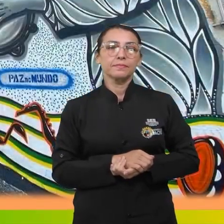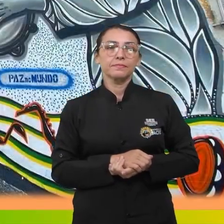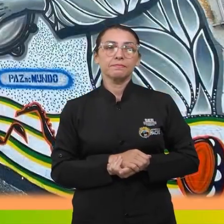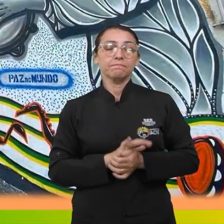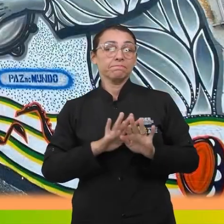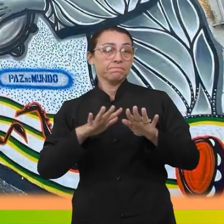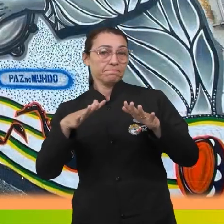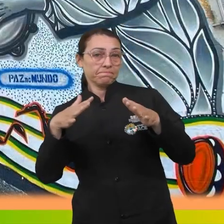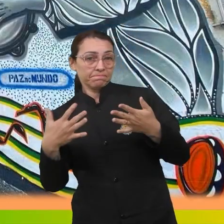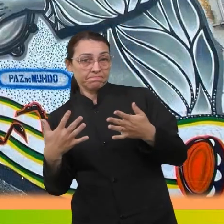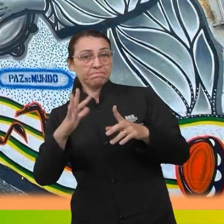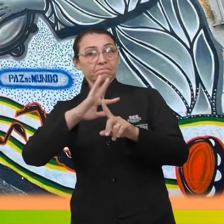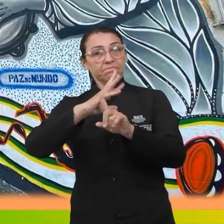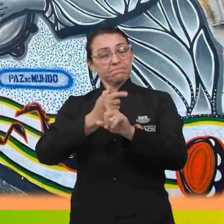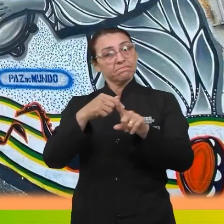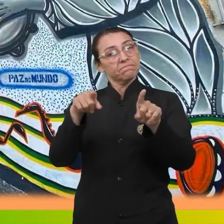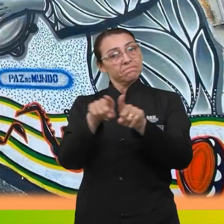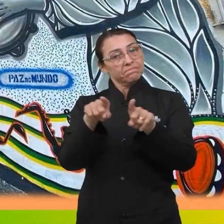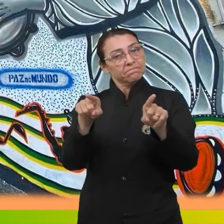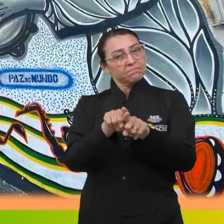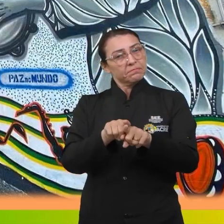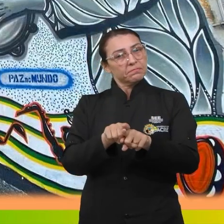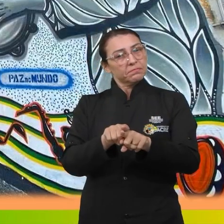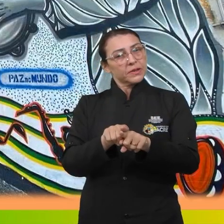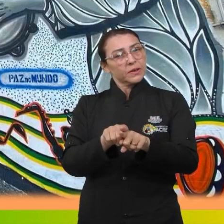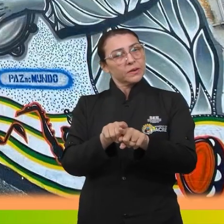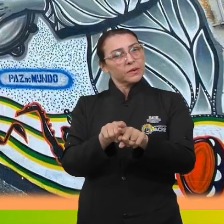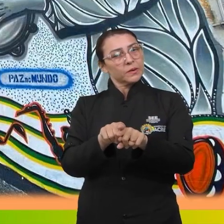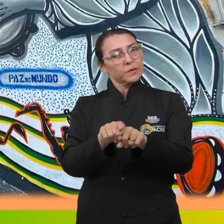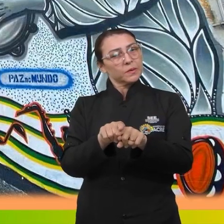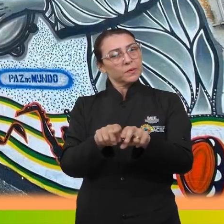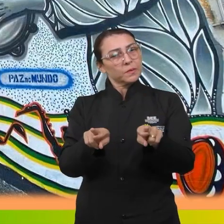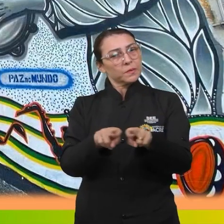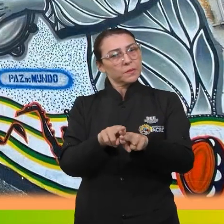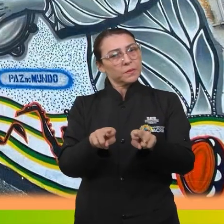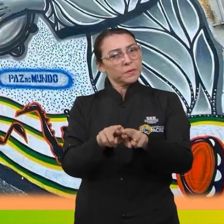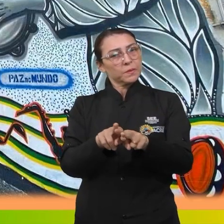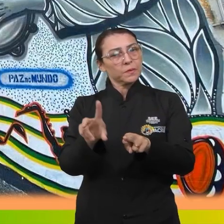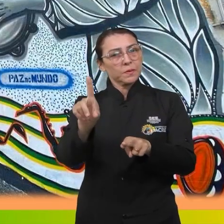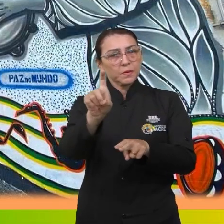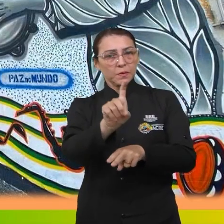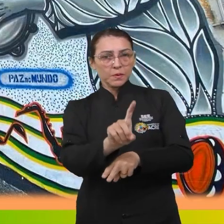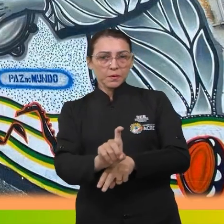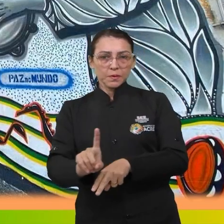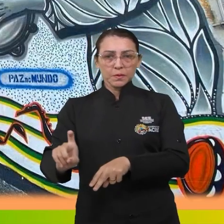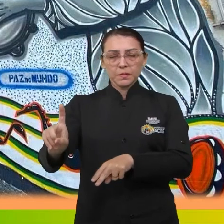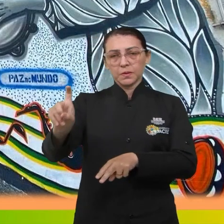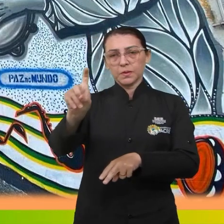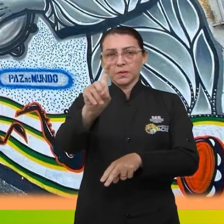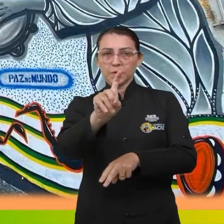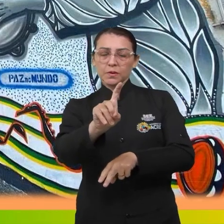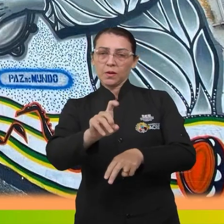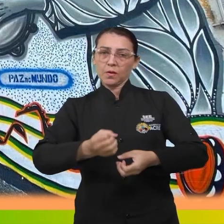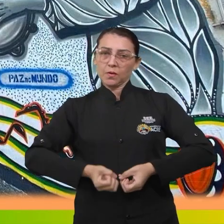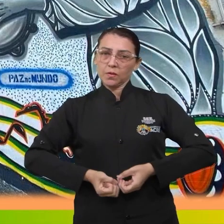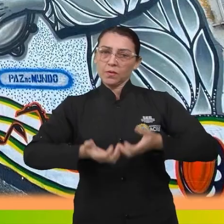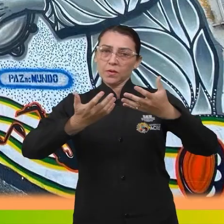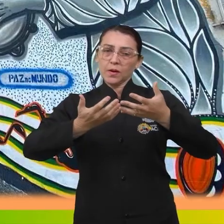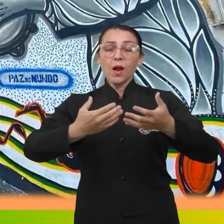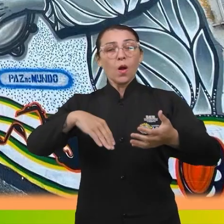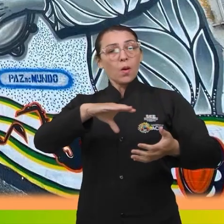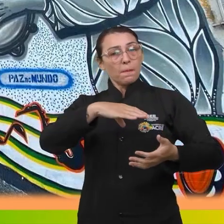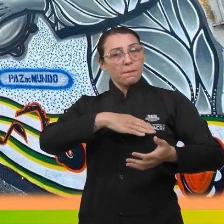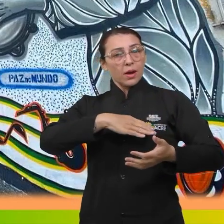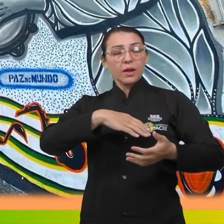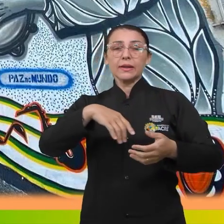E aí a arte, ela entra como resistência. O grafite, ele é uma forma de expressão artística urbana